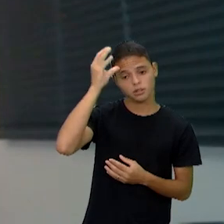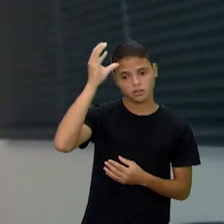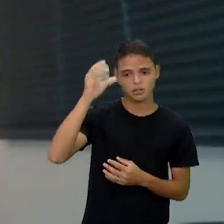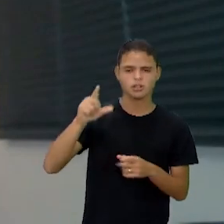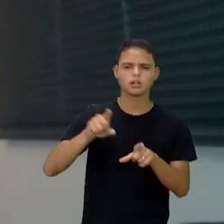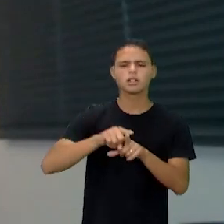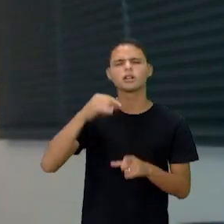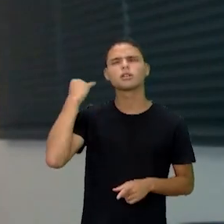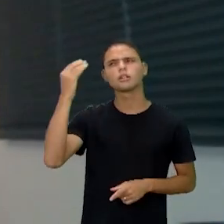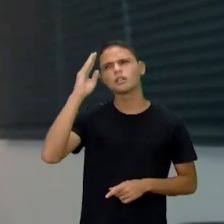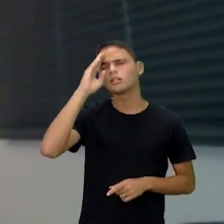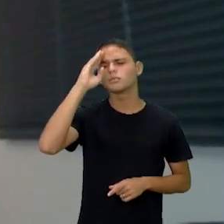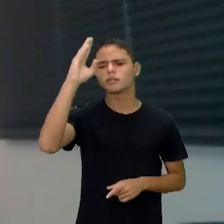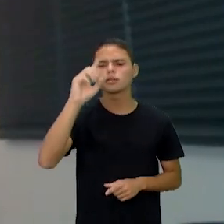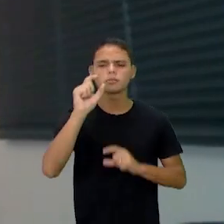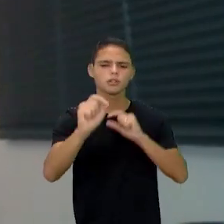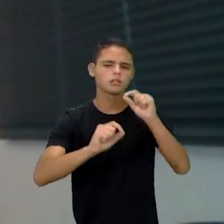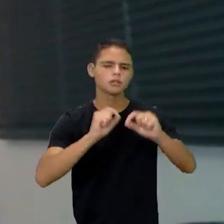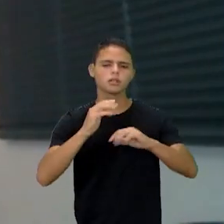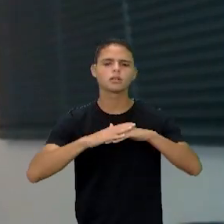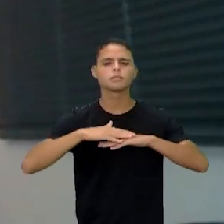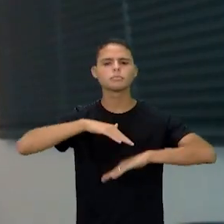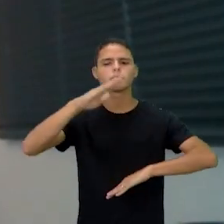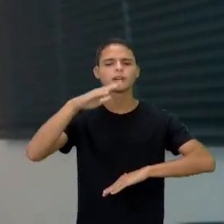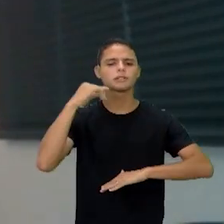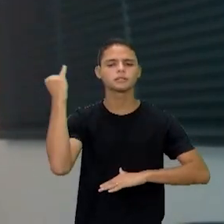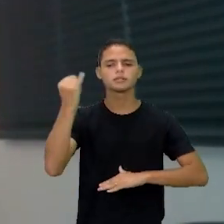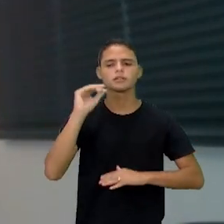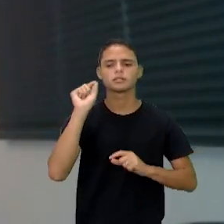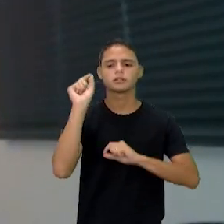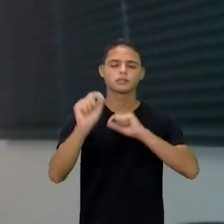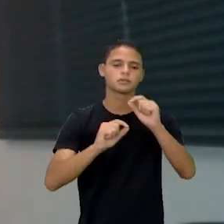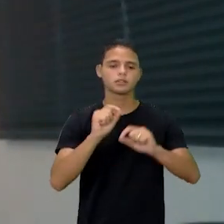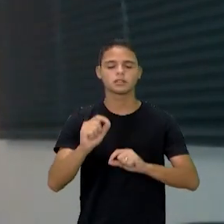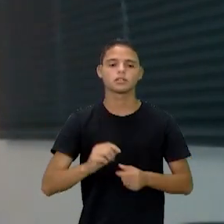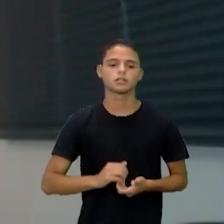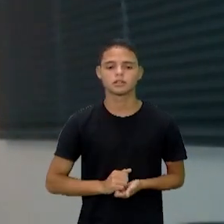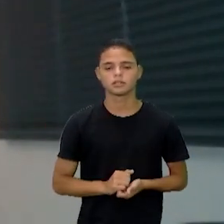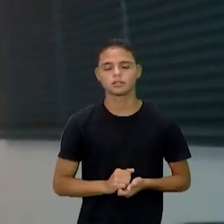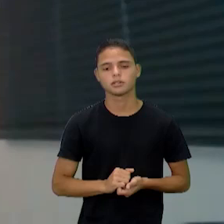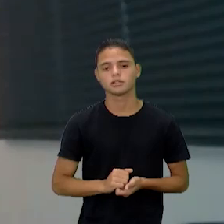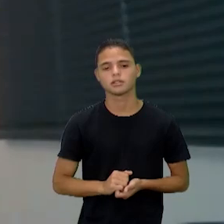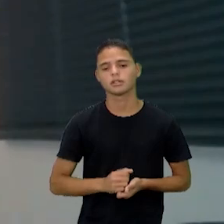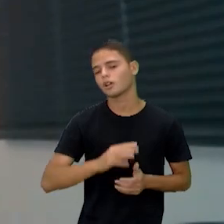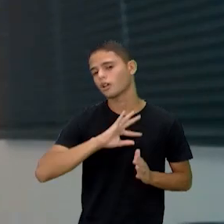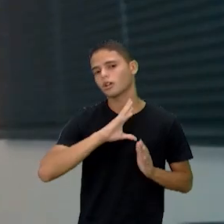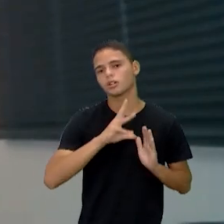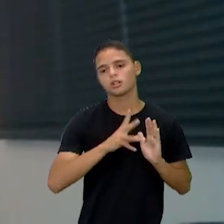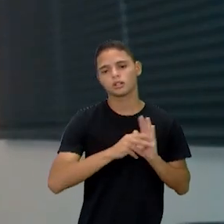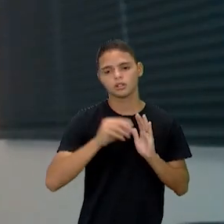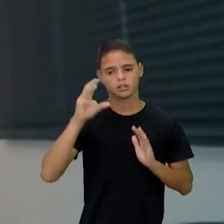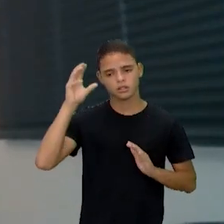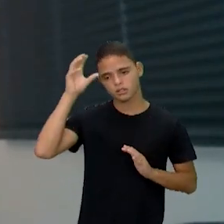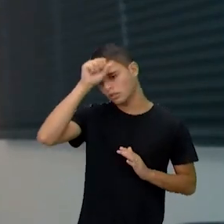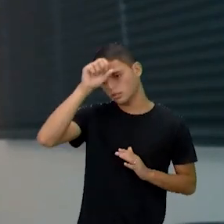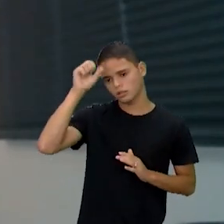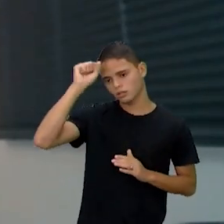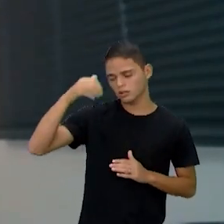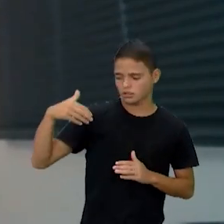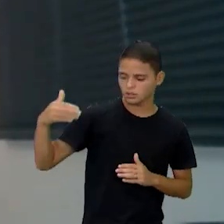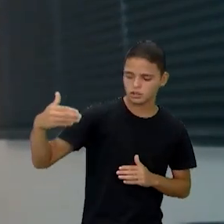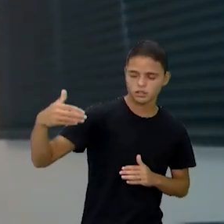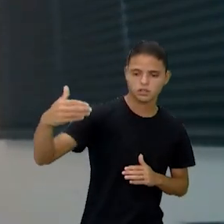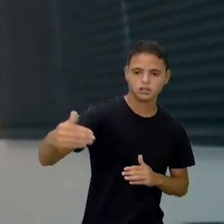o mais importante, né, o que mais importa, no fim das contas, é tudo que ela aprendeu ao longo do processo,